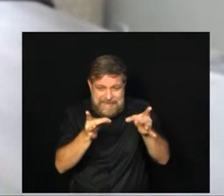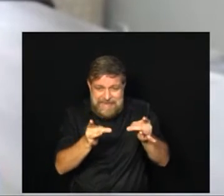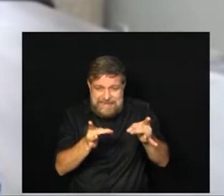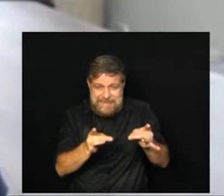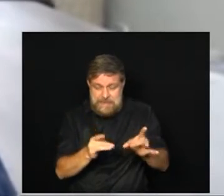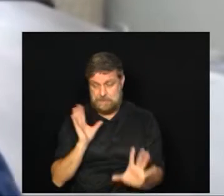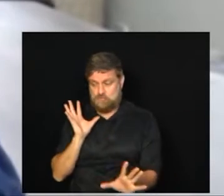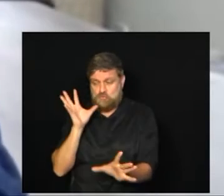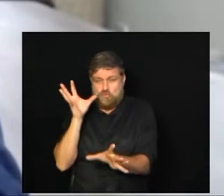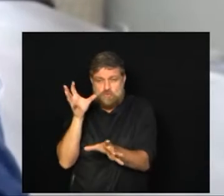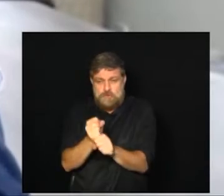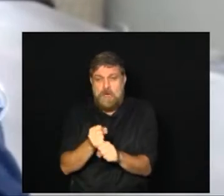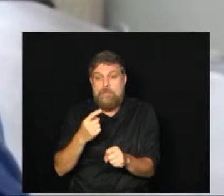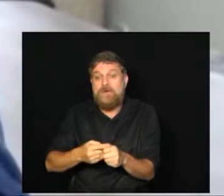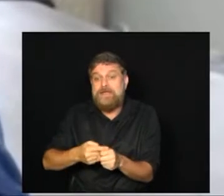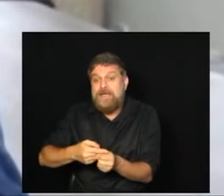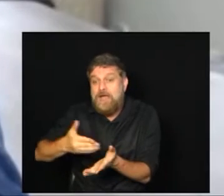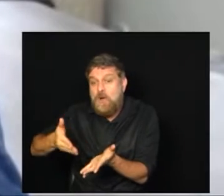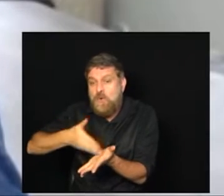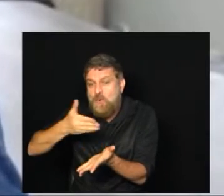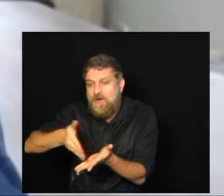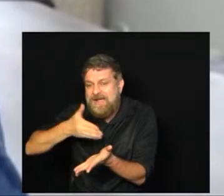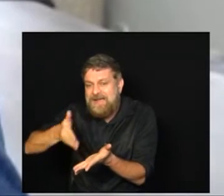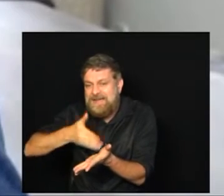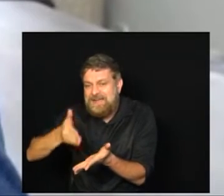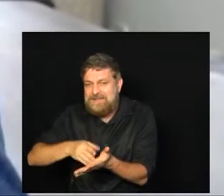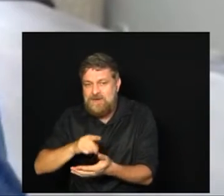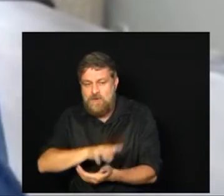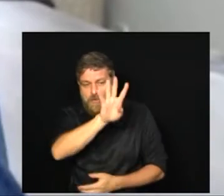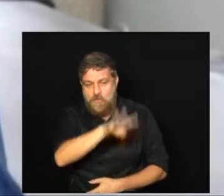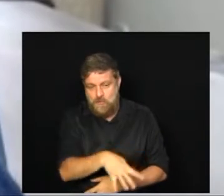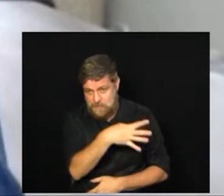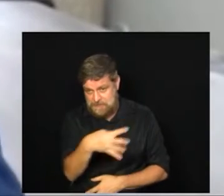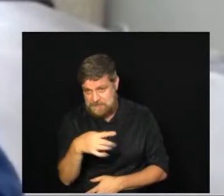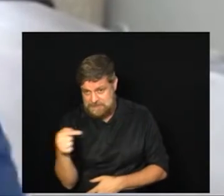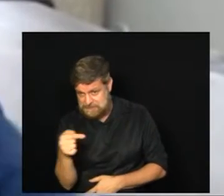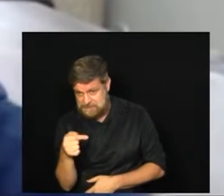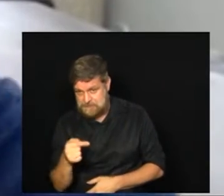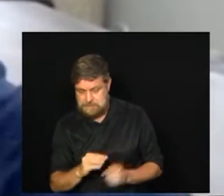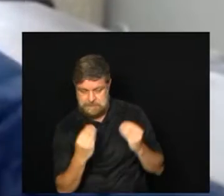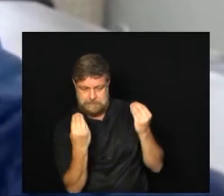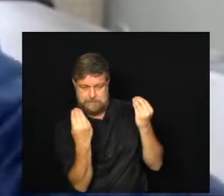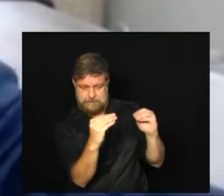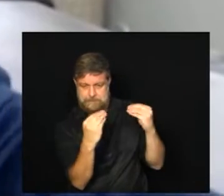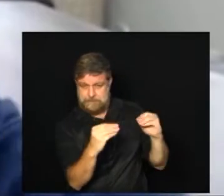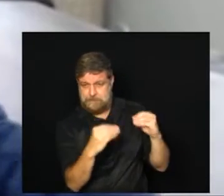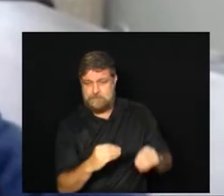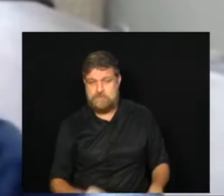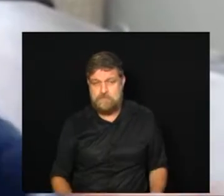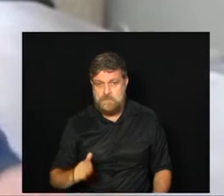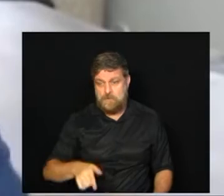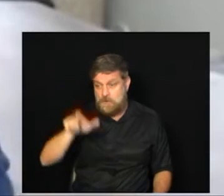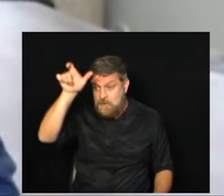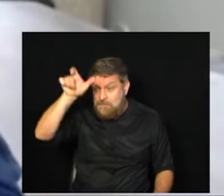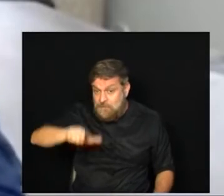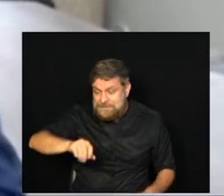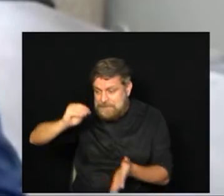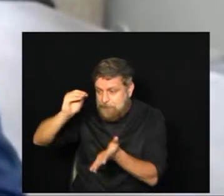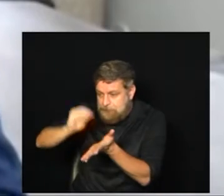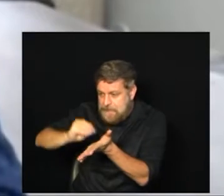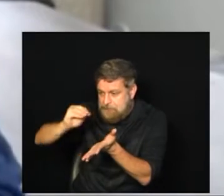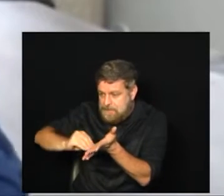você... E por que o caderno, né? Ou então você usar um Excel e não usar um aplicativo? Porque quando você está tomando nota do que